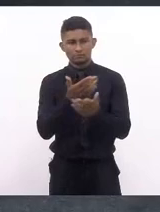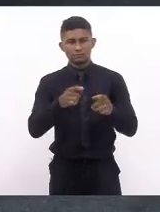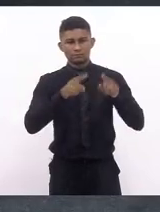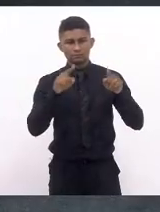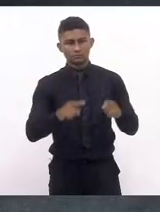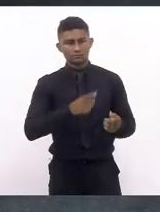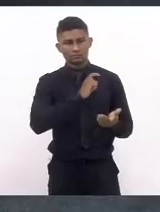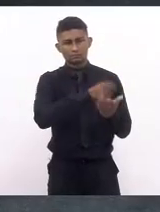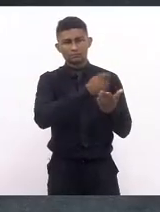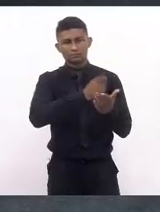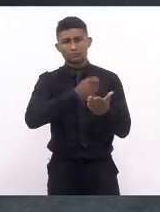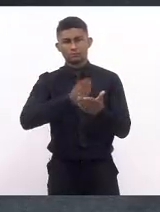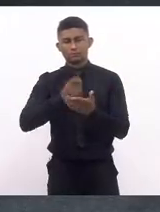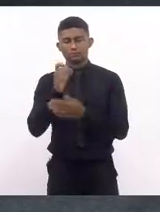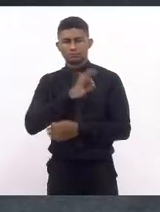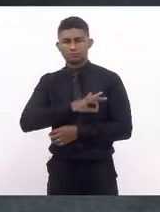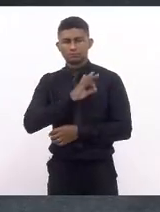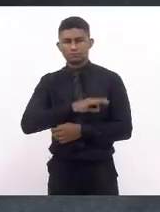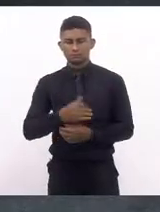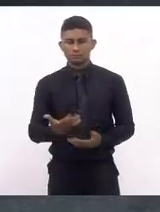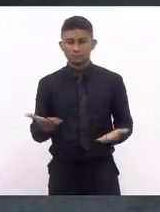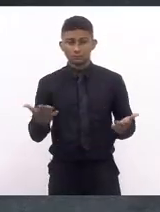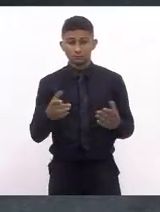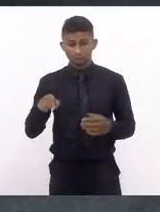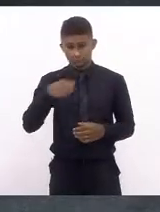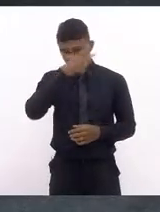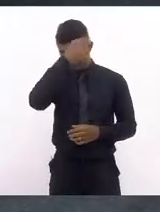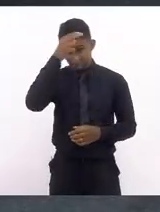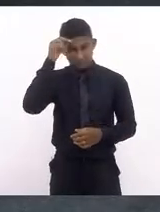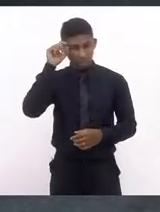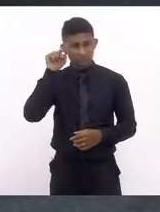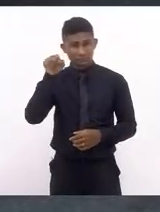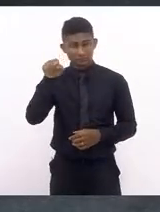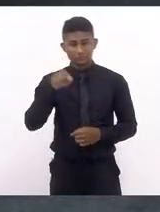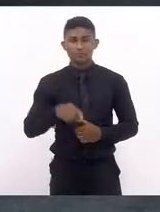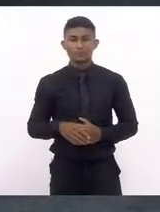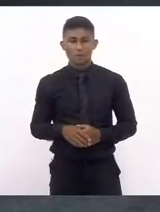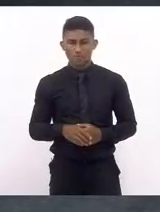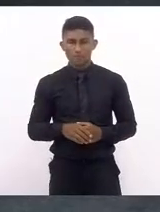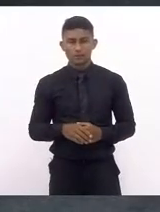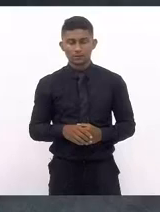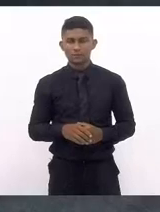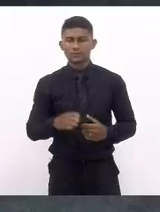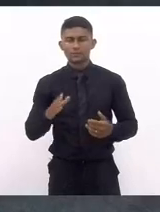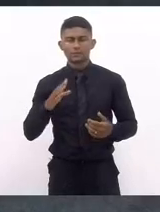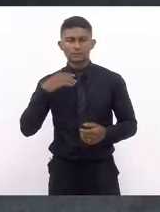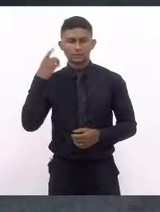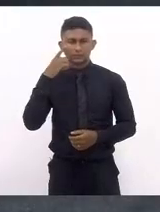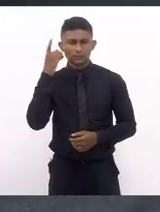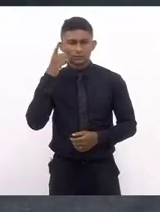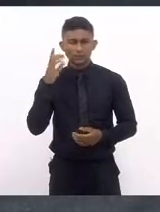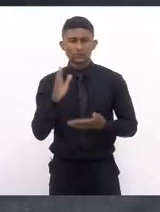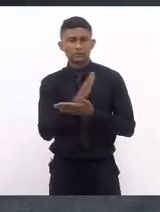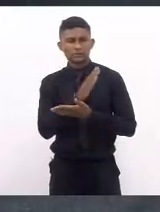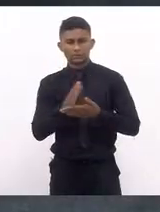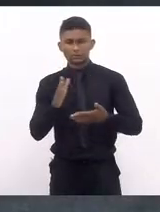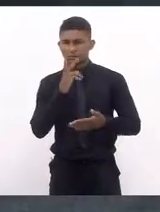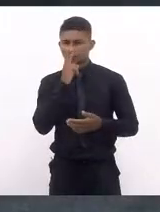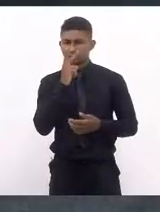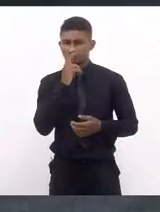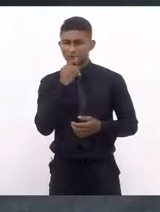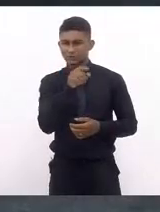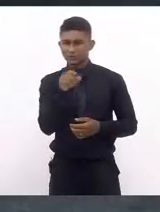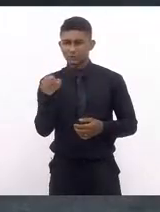público neste mandato pretérito alguns deputados voltaram